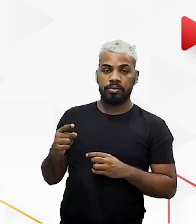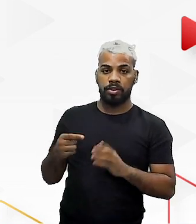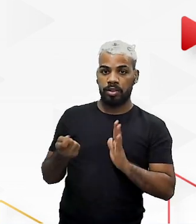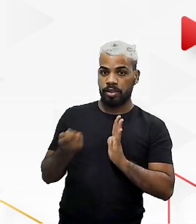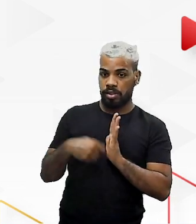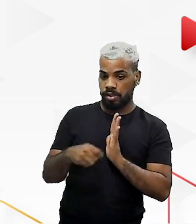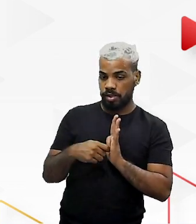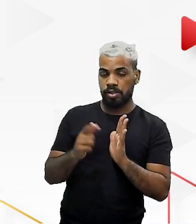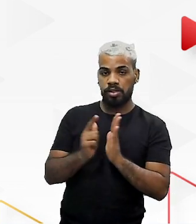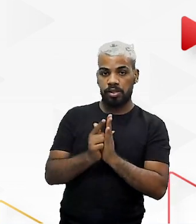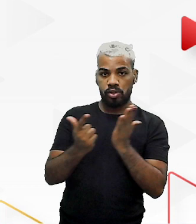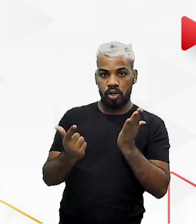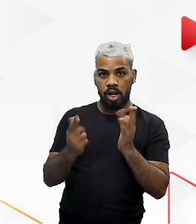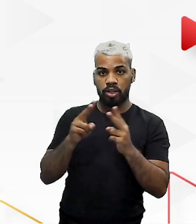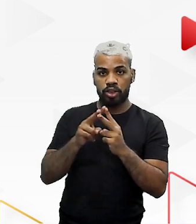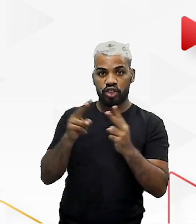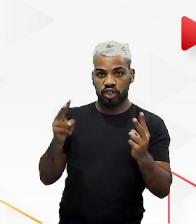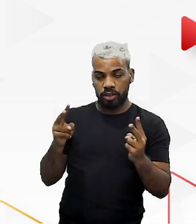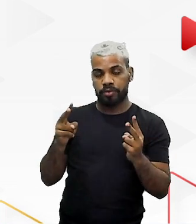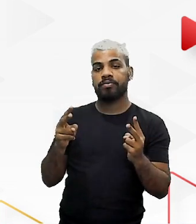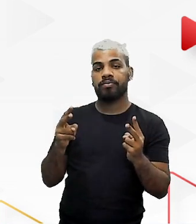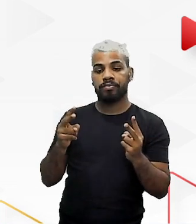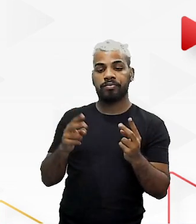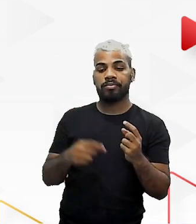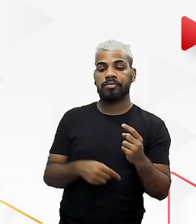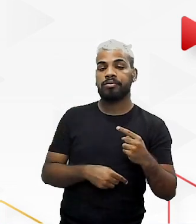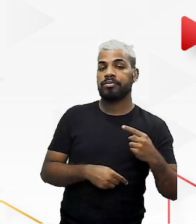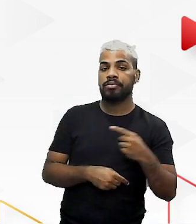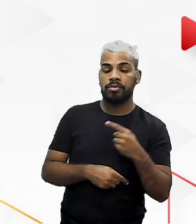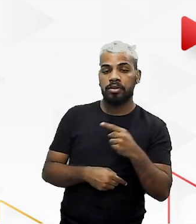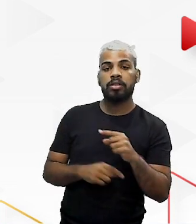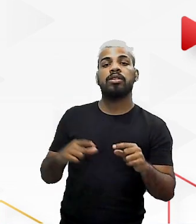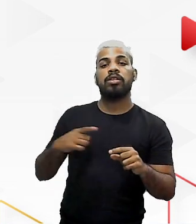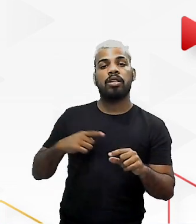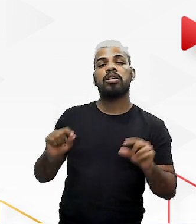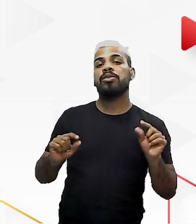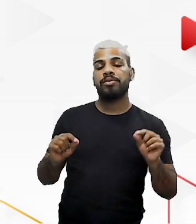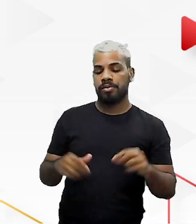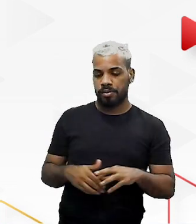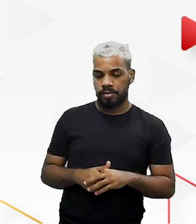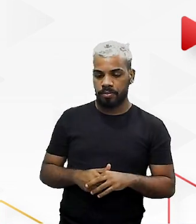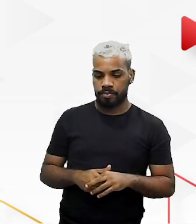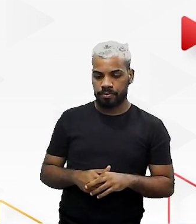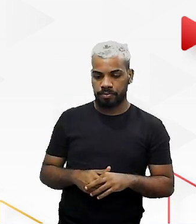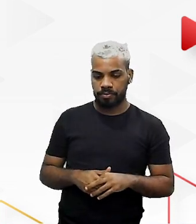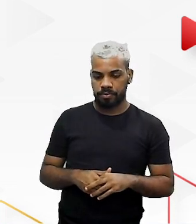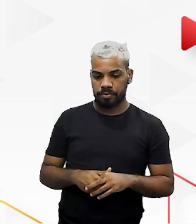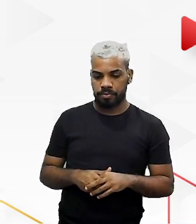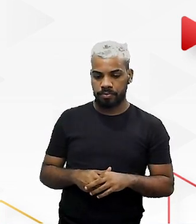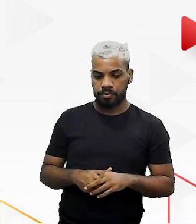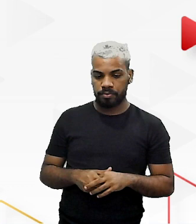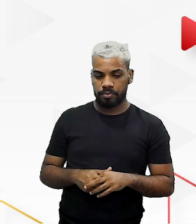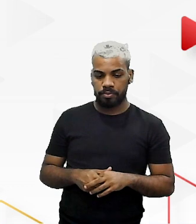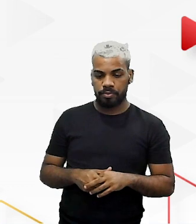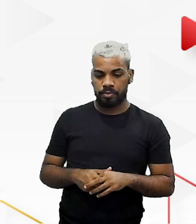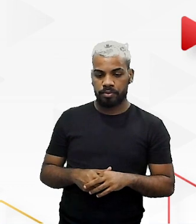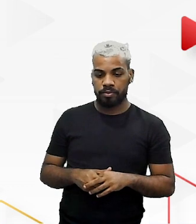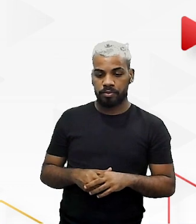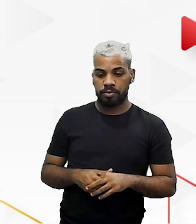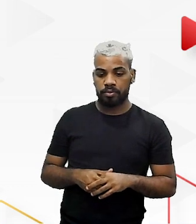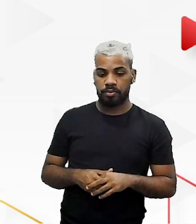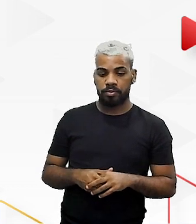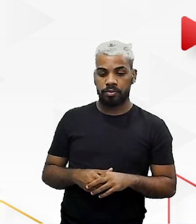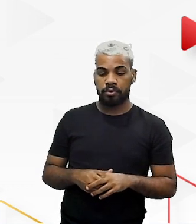os jornais digitais, eles trazem, né, várias informações,